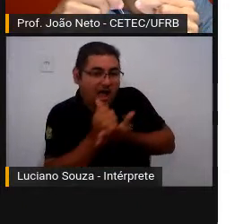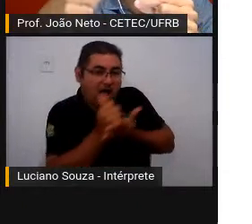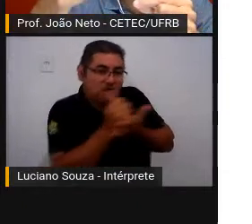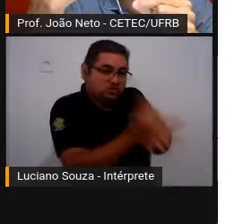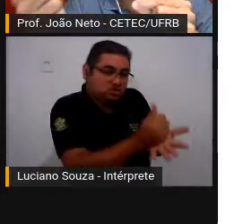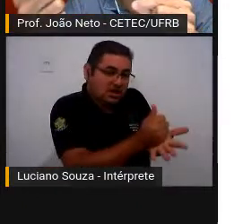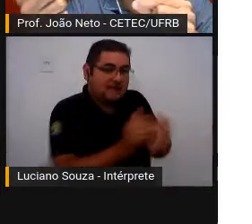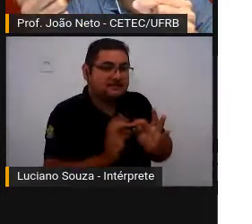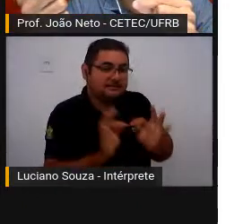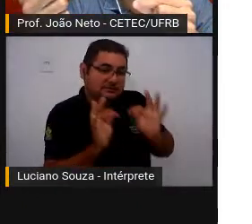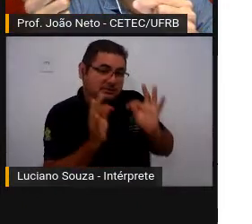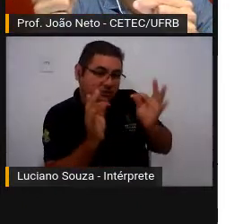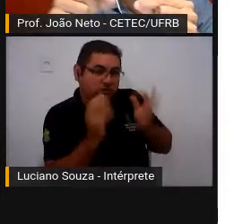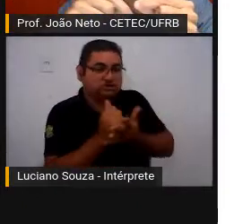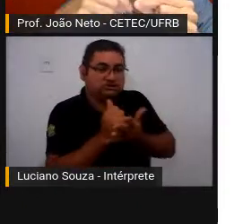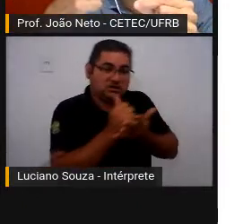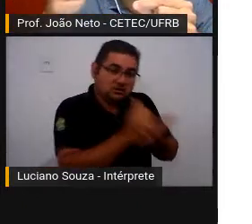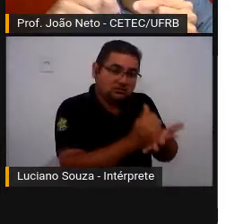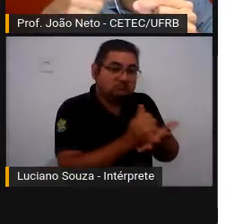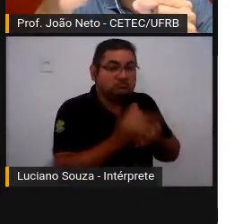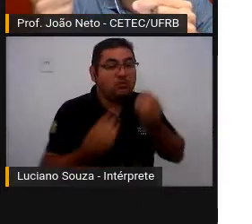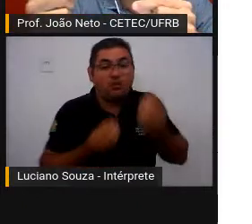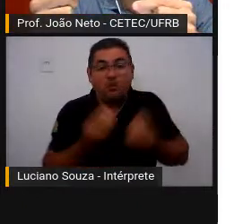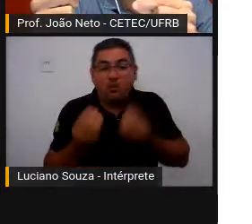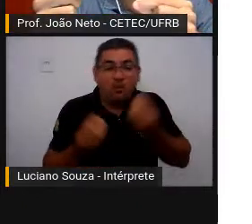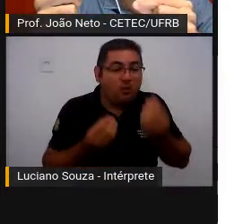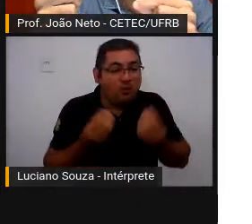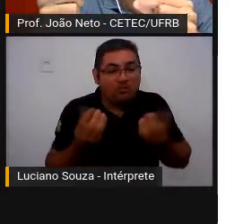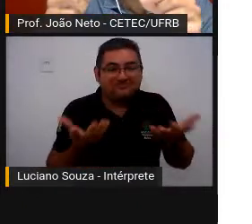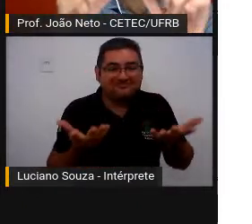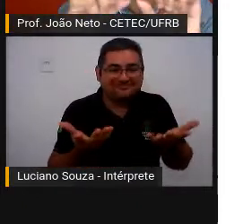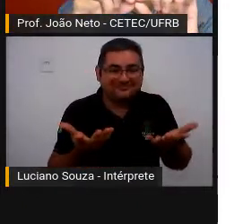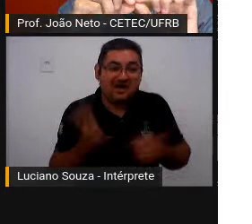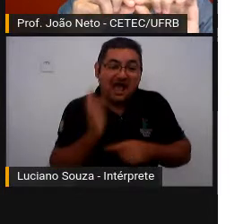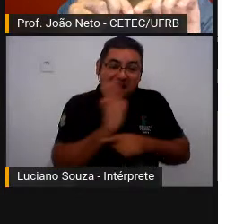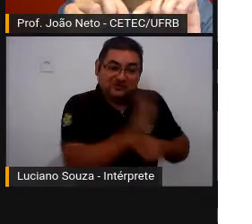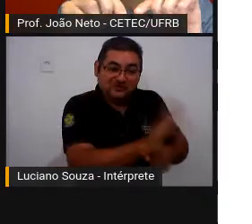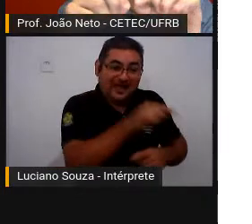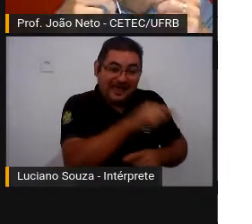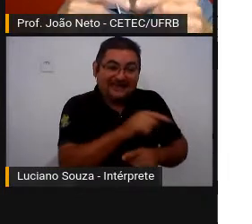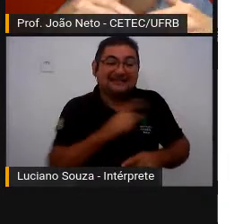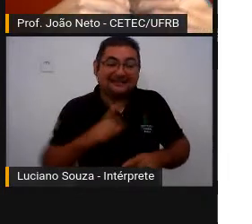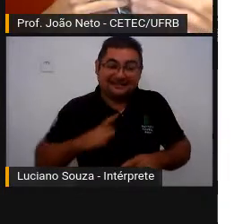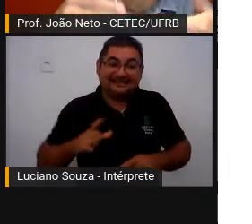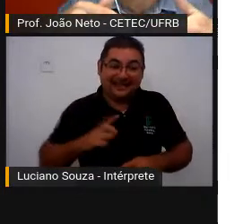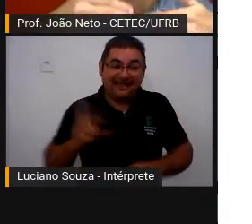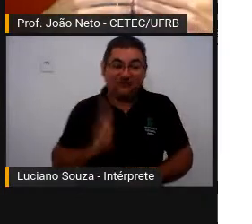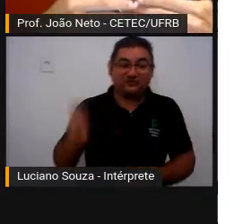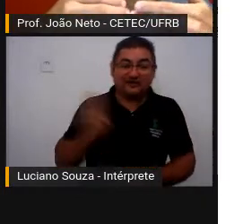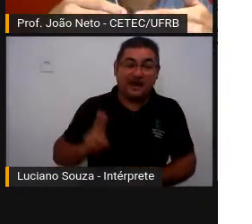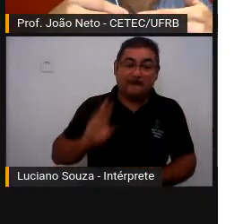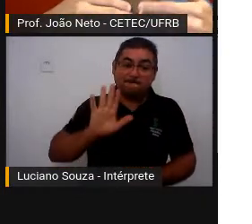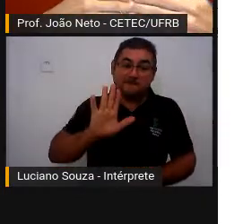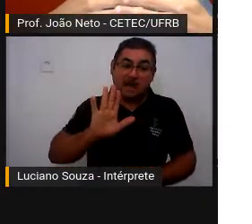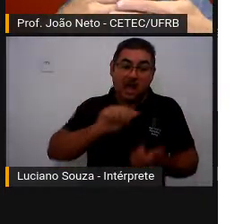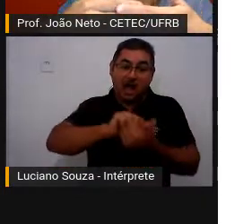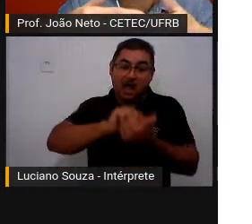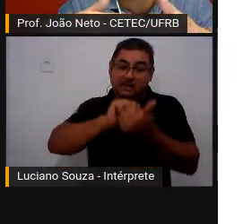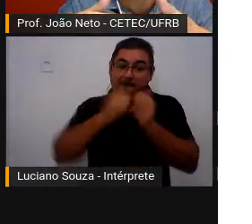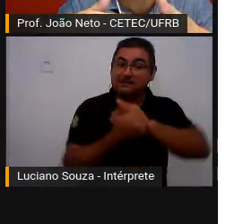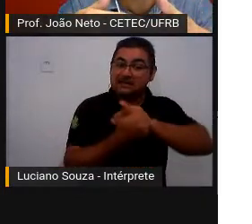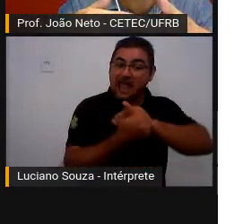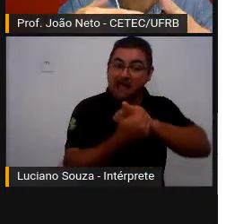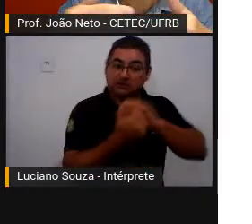também tem esse acessório utilize esse acessório mais uma acessório adaptado conforme